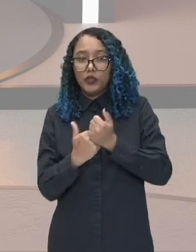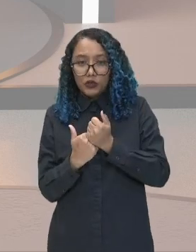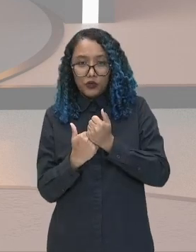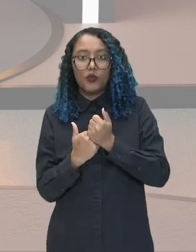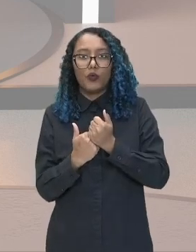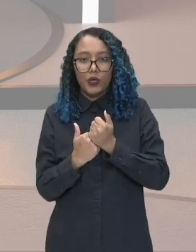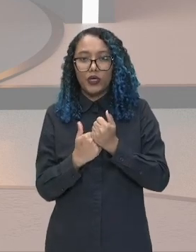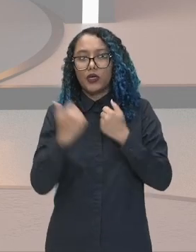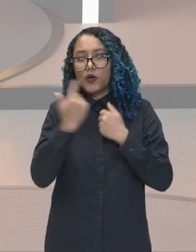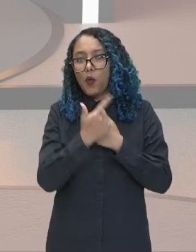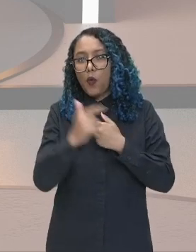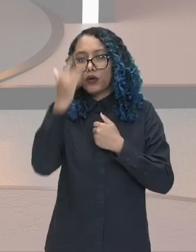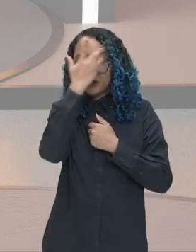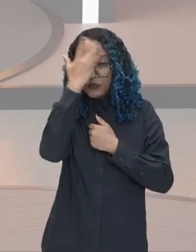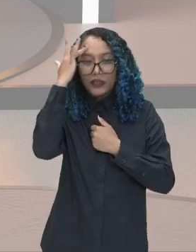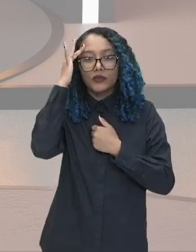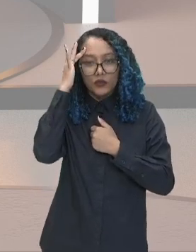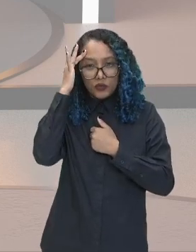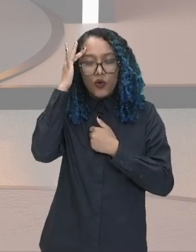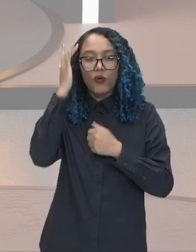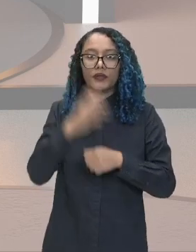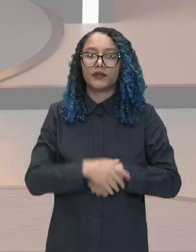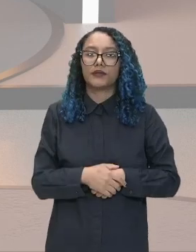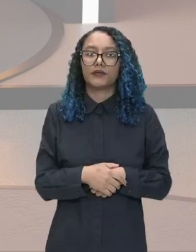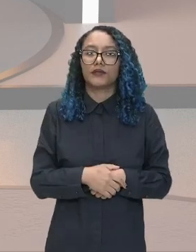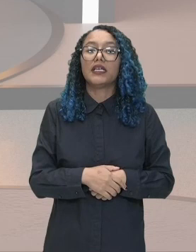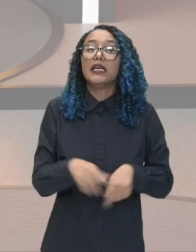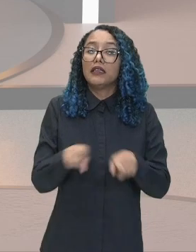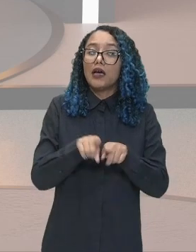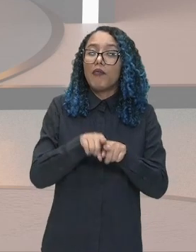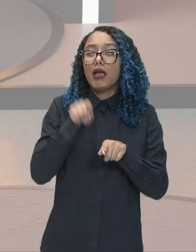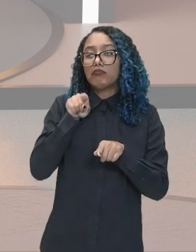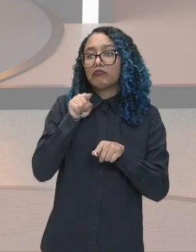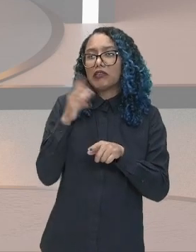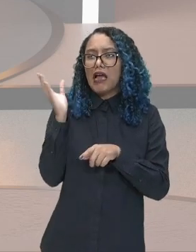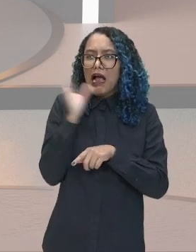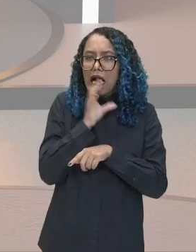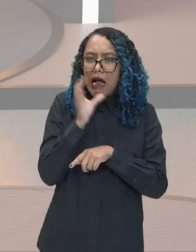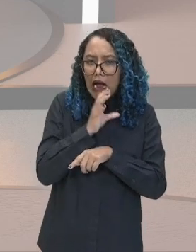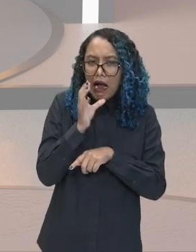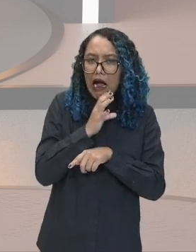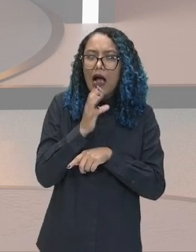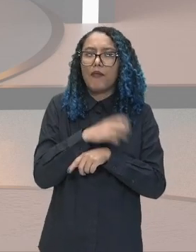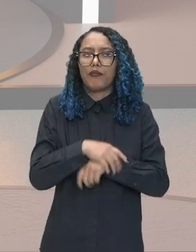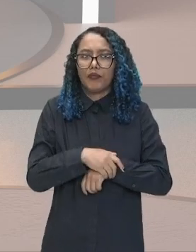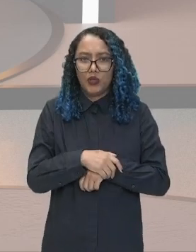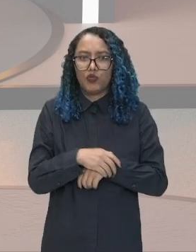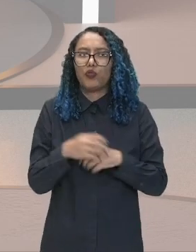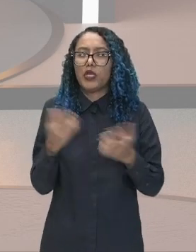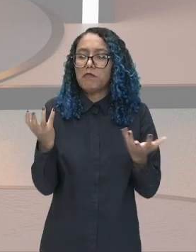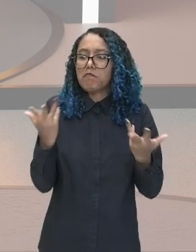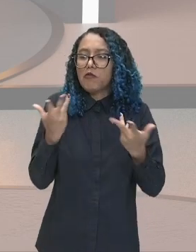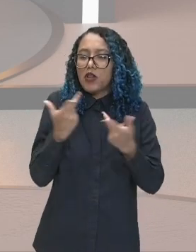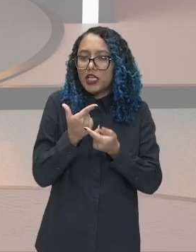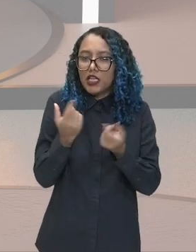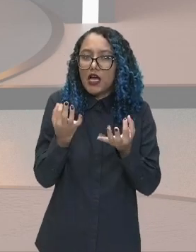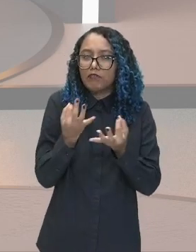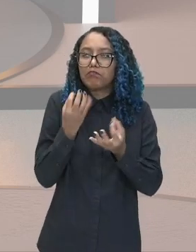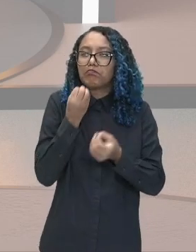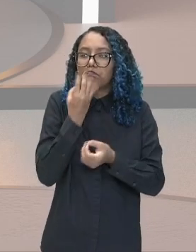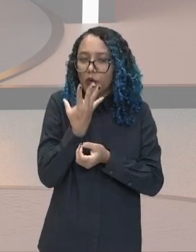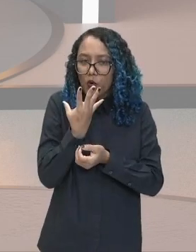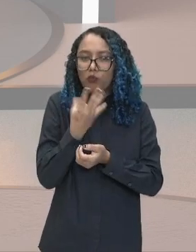produção. E com mais eficiência e mais rapidez. Então a máquina ela vai ser fundamental nesse